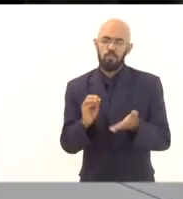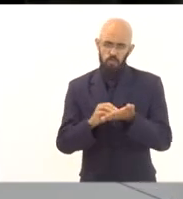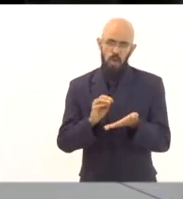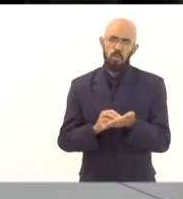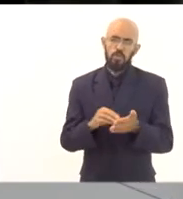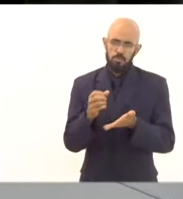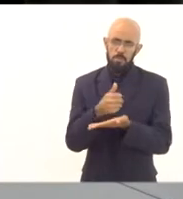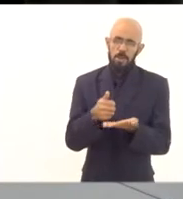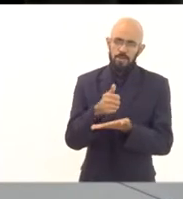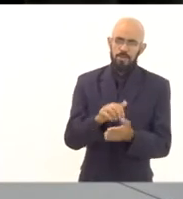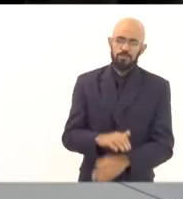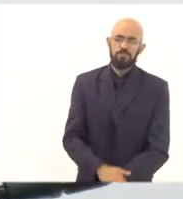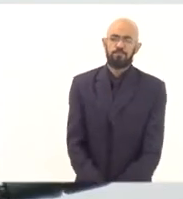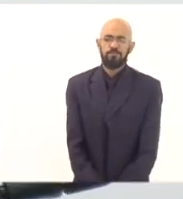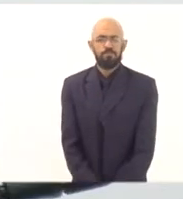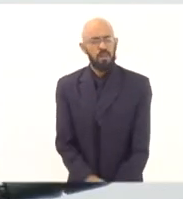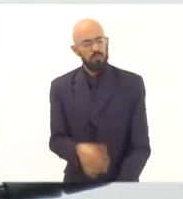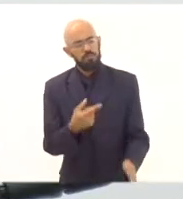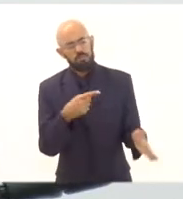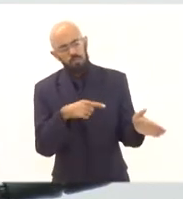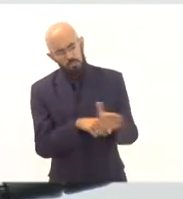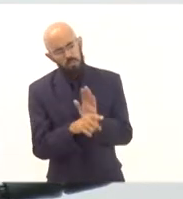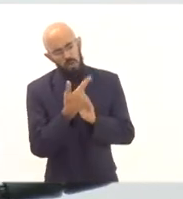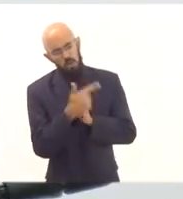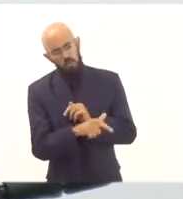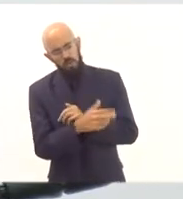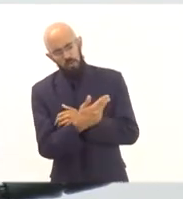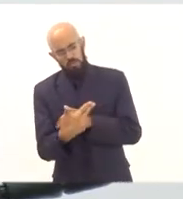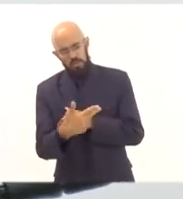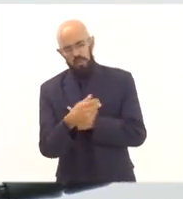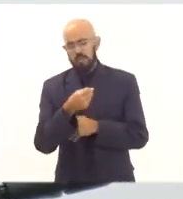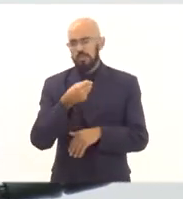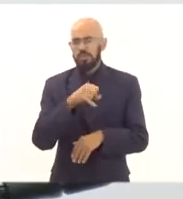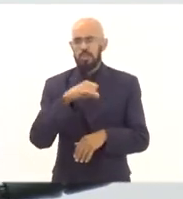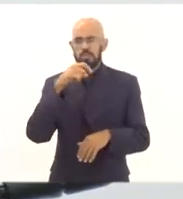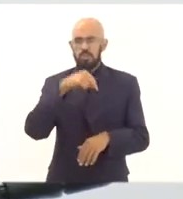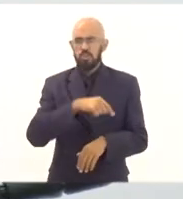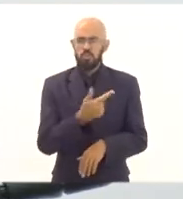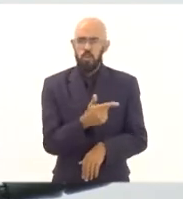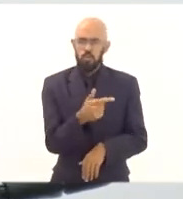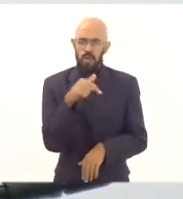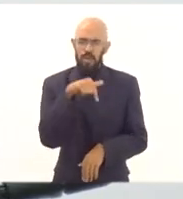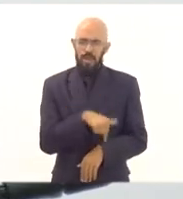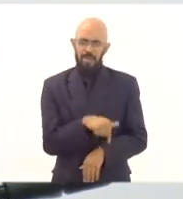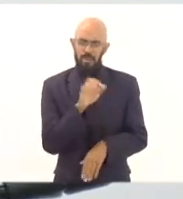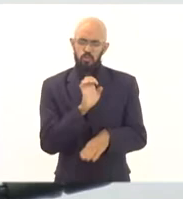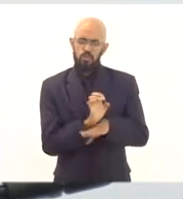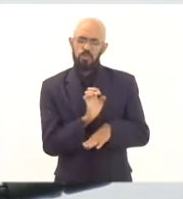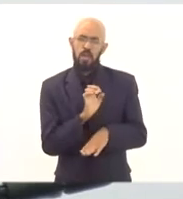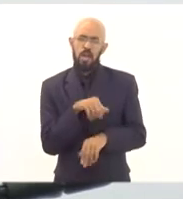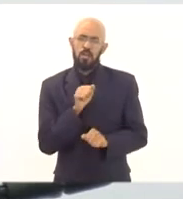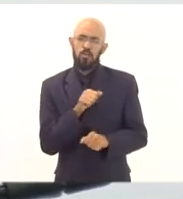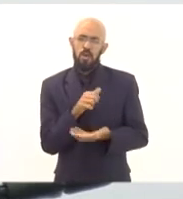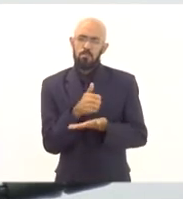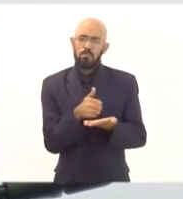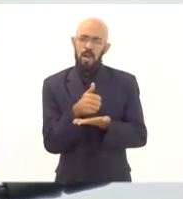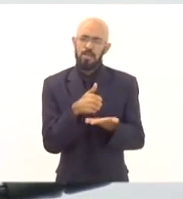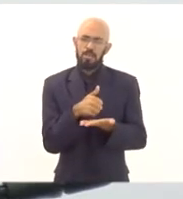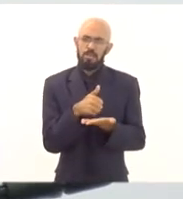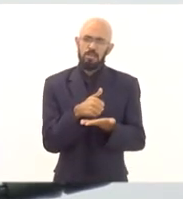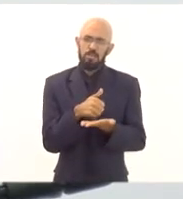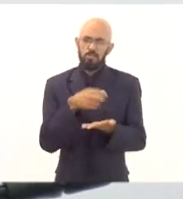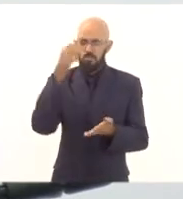e deixa eu fazer uma outra pergunta em cima disso já que não temos no estado a base dois municípios